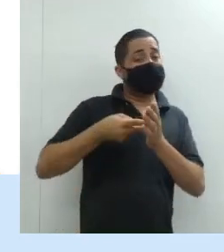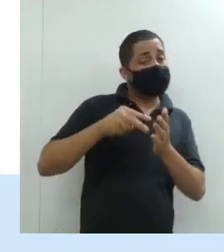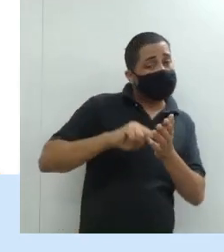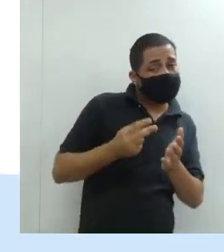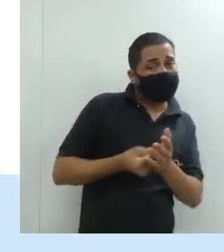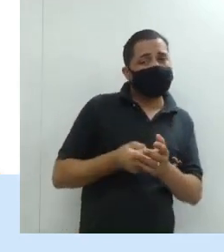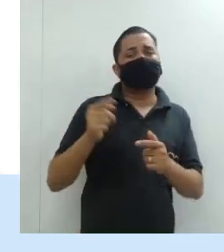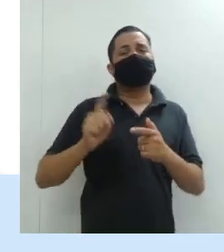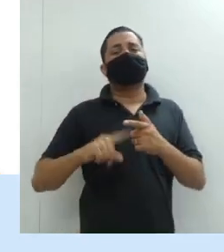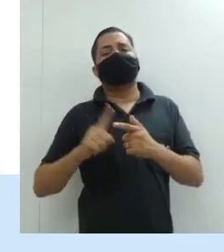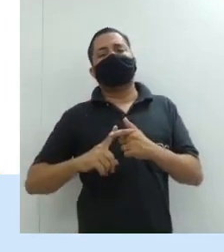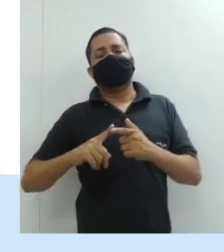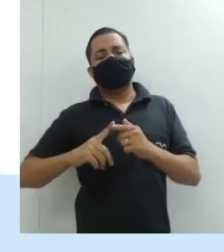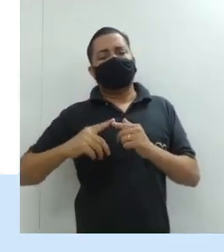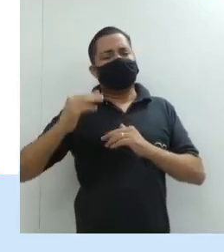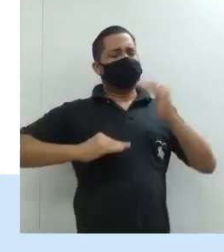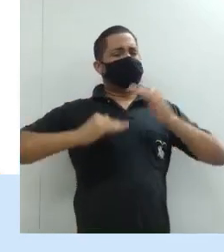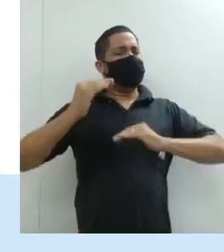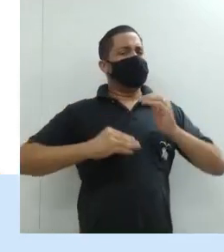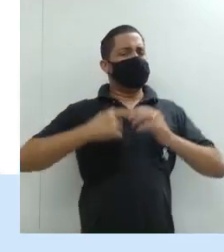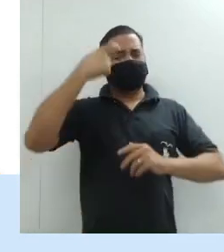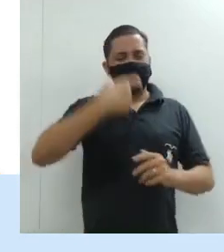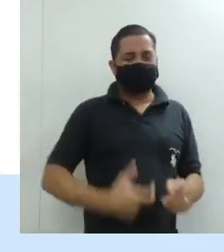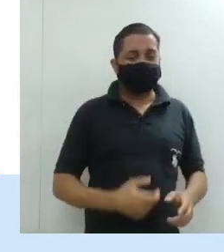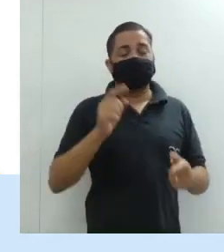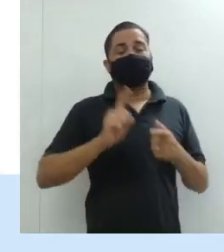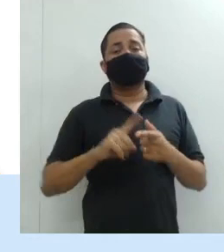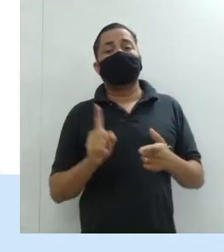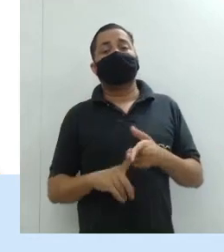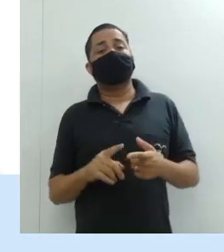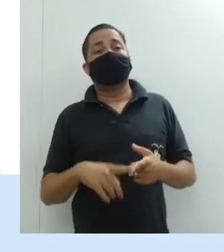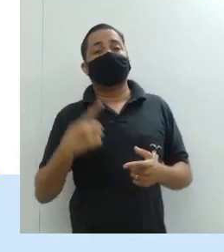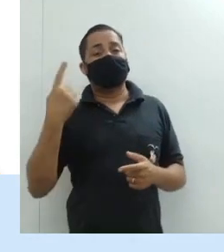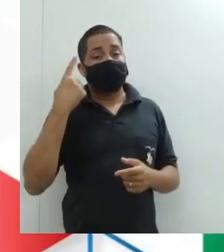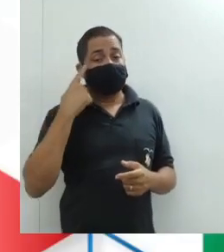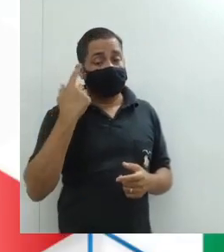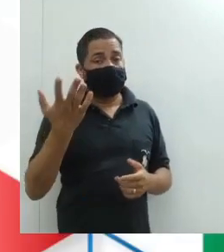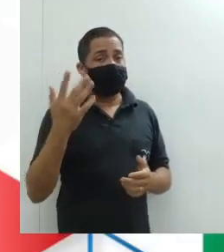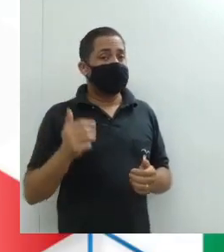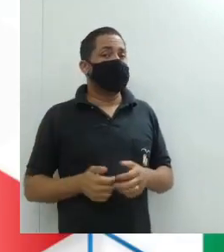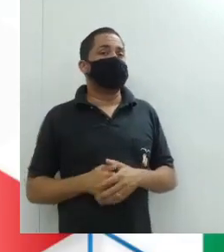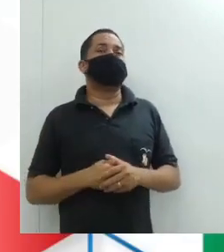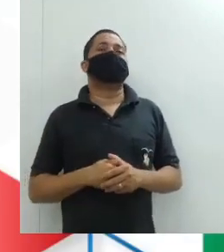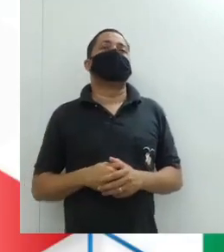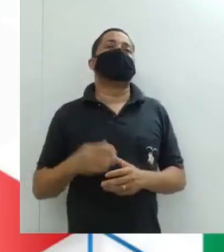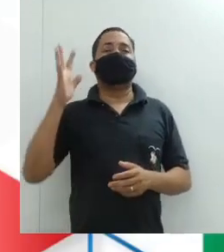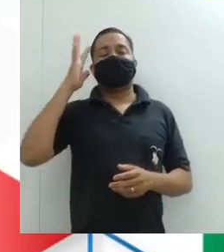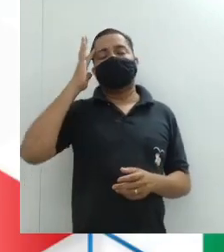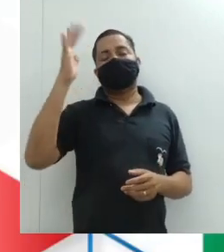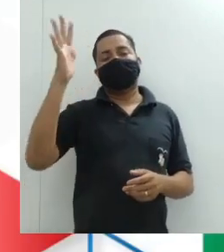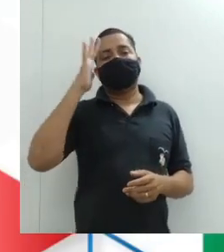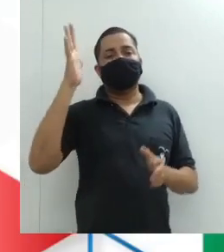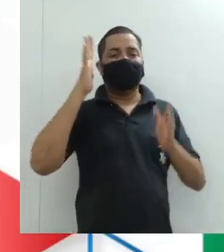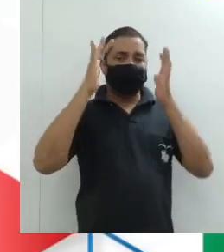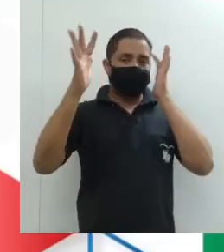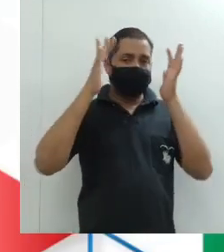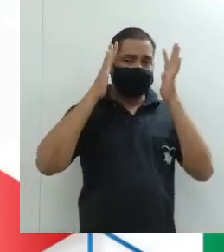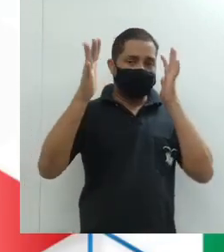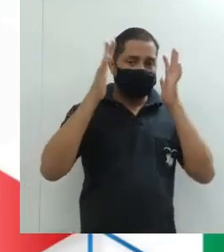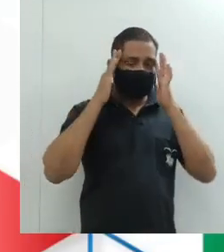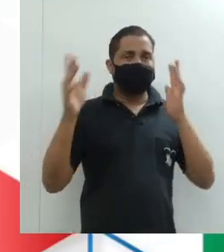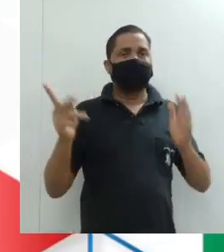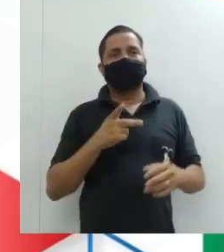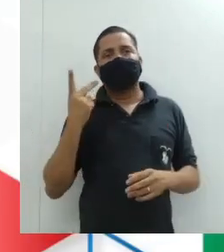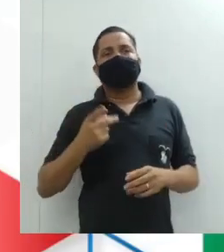sua estrutura. E vejam só, acompanhe ainda a reflexão filosófica, por sua vez,